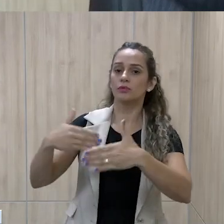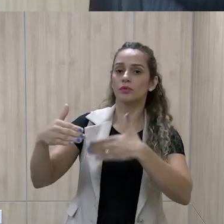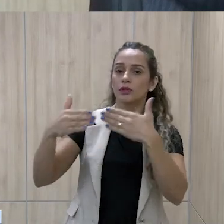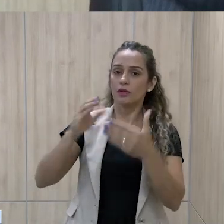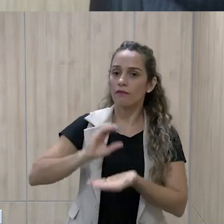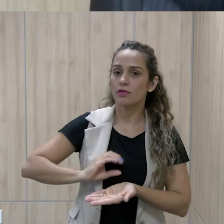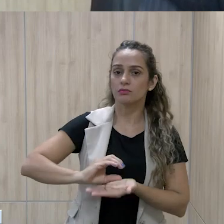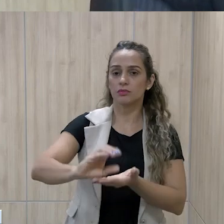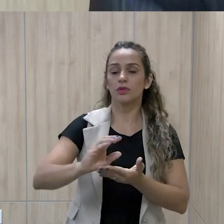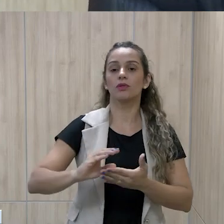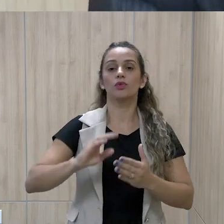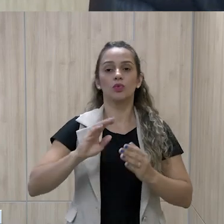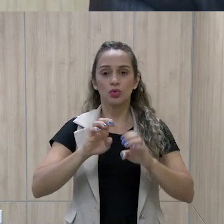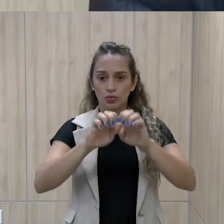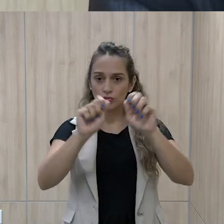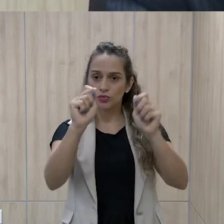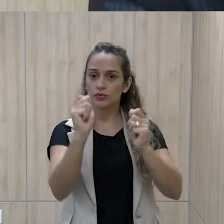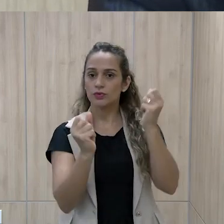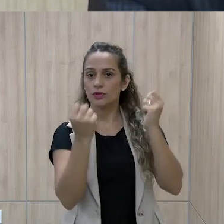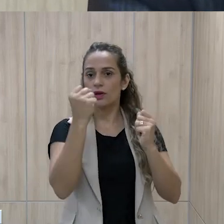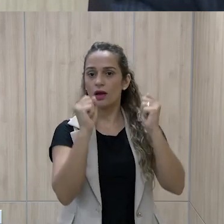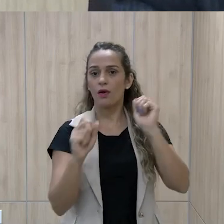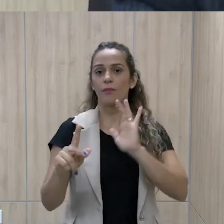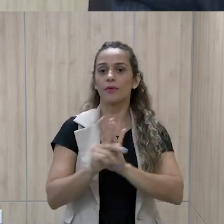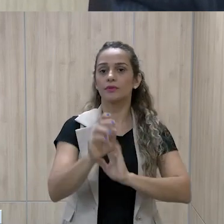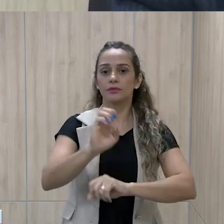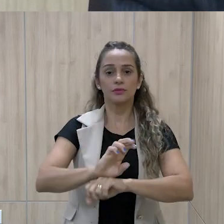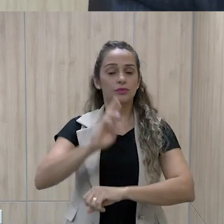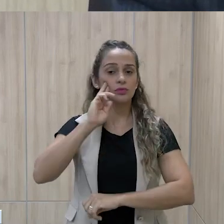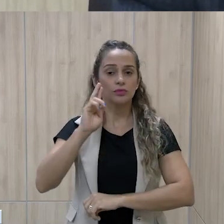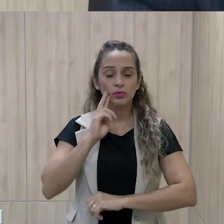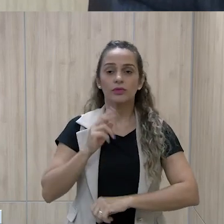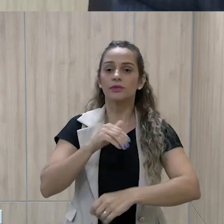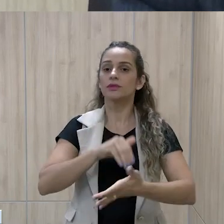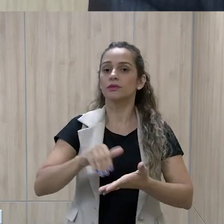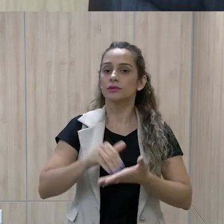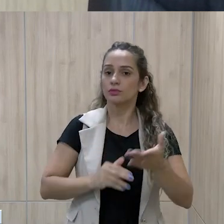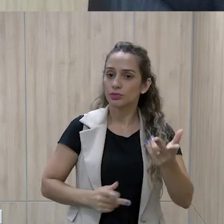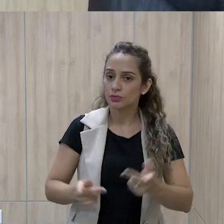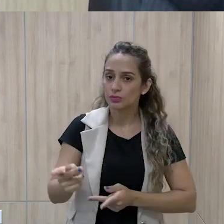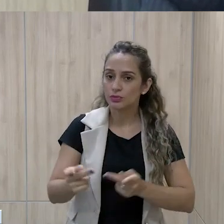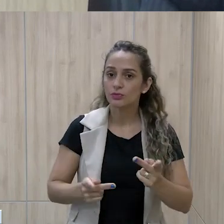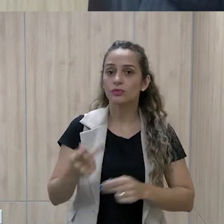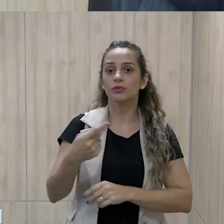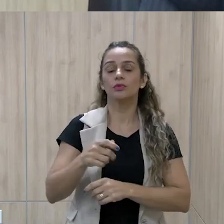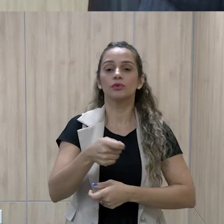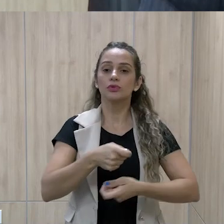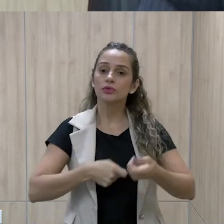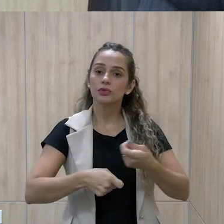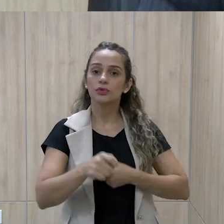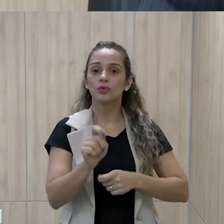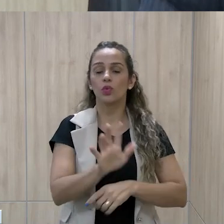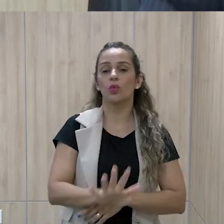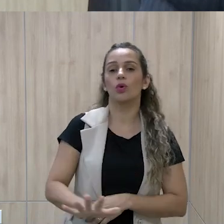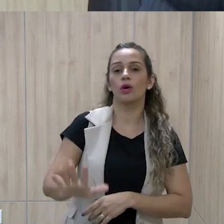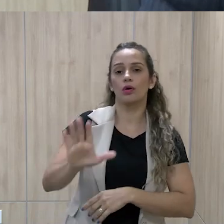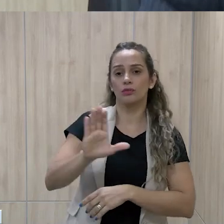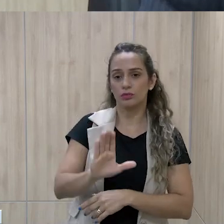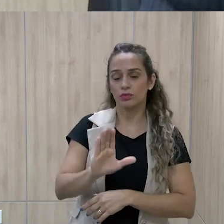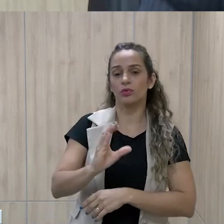e desenvolvimento industrial do Estado de Rondônia Secretaria de planejamento orçamento e gestão